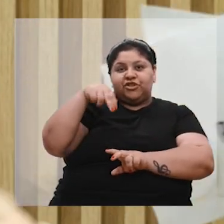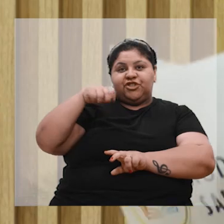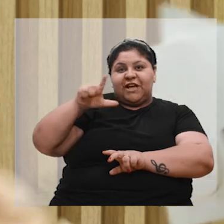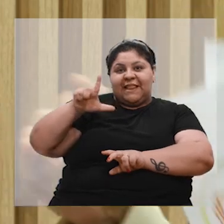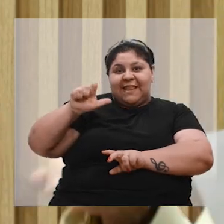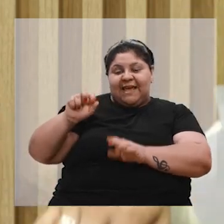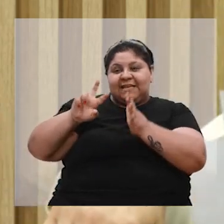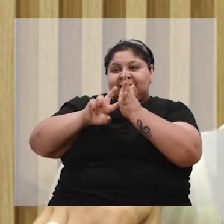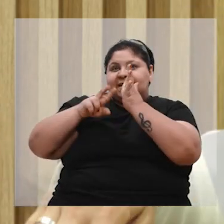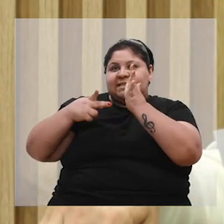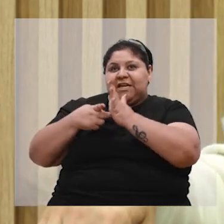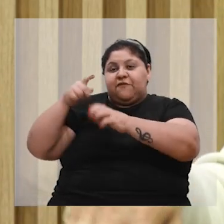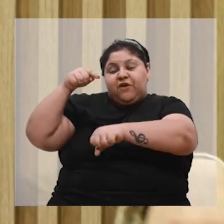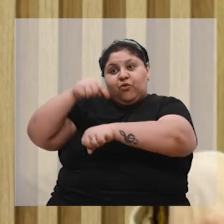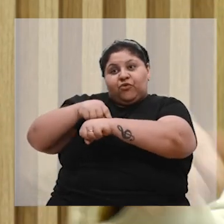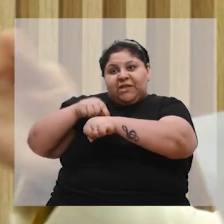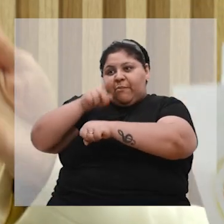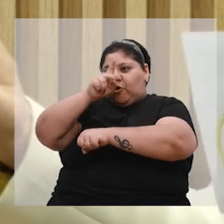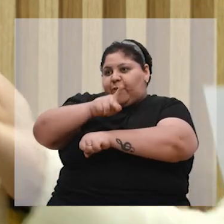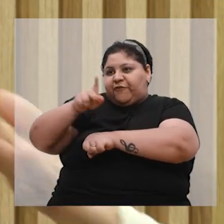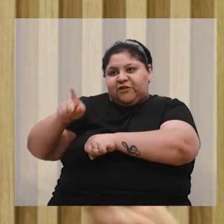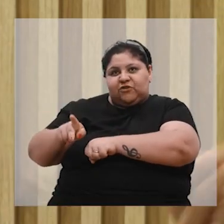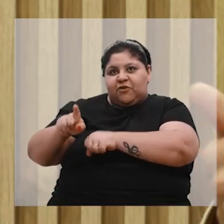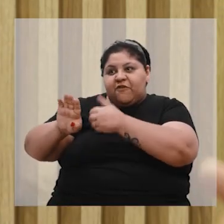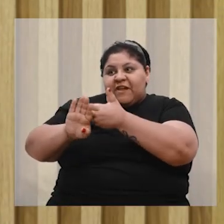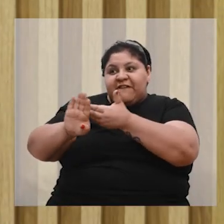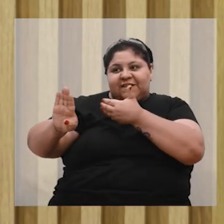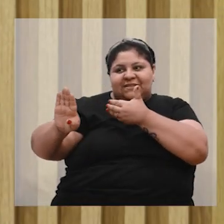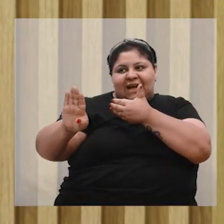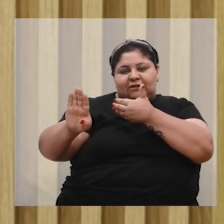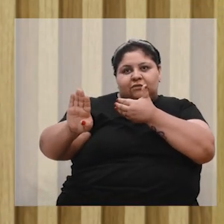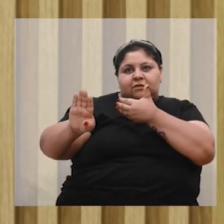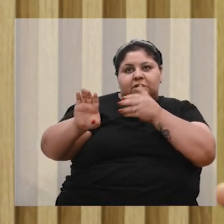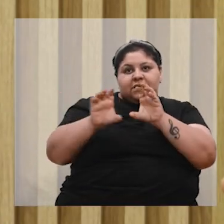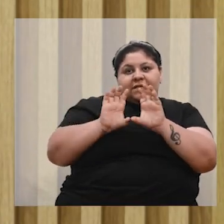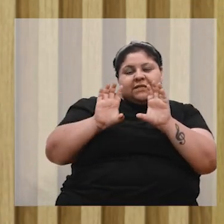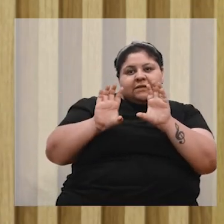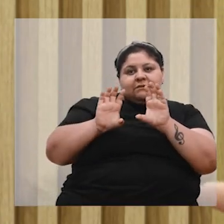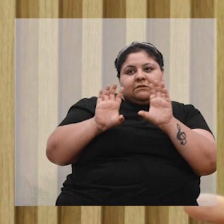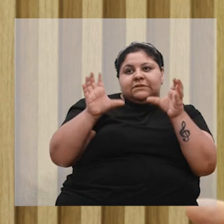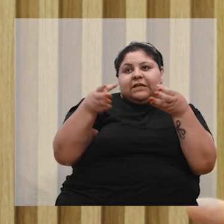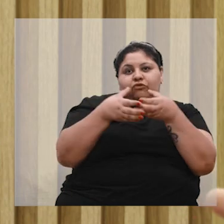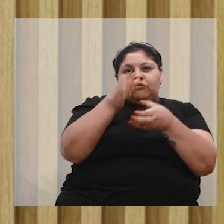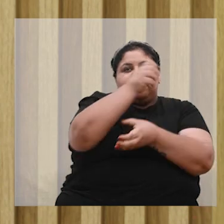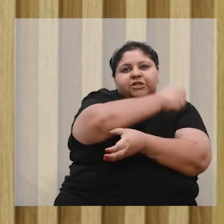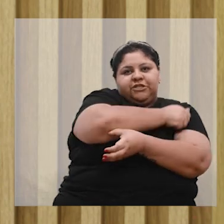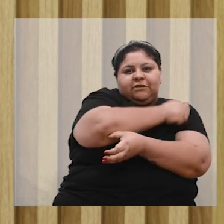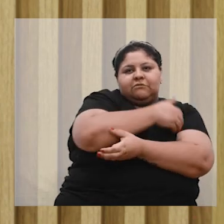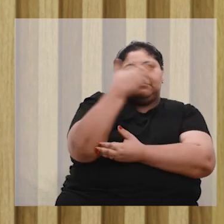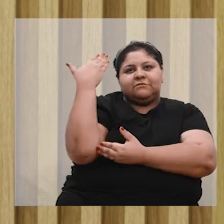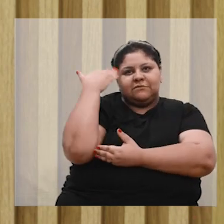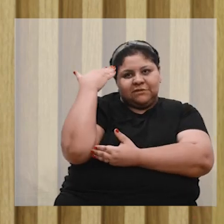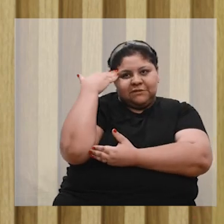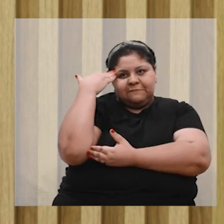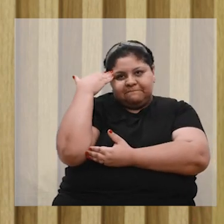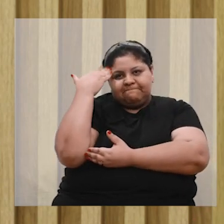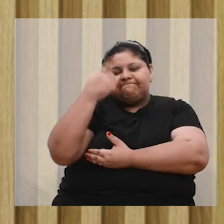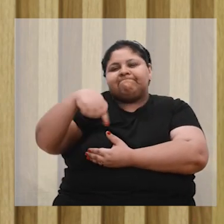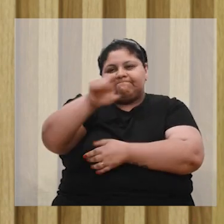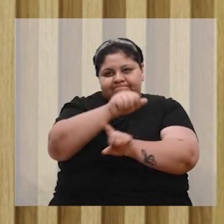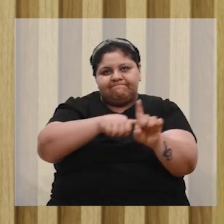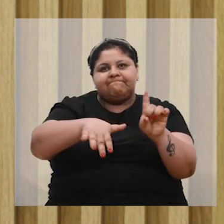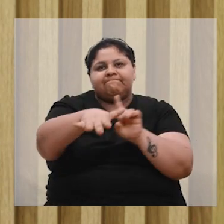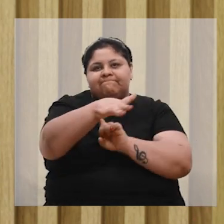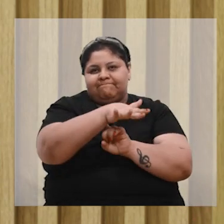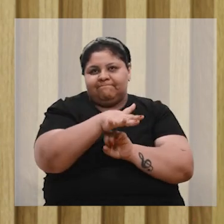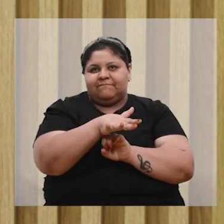não fica com a turma, né? A titular, no caso, ela. E quando ela fala dessa coisa de mostrar, é o concreto.